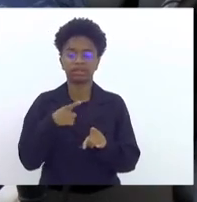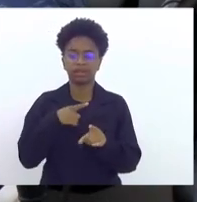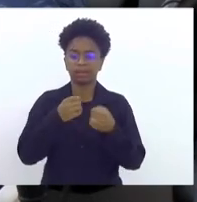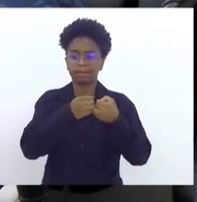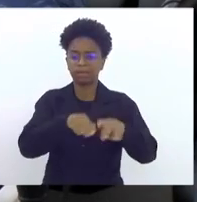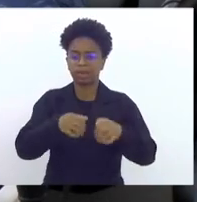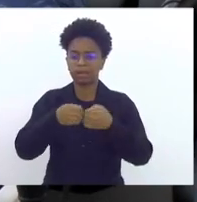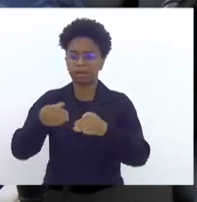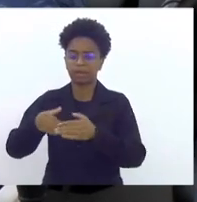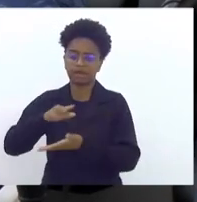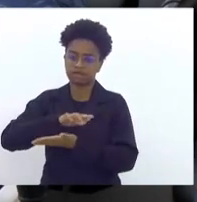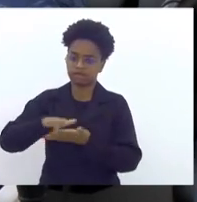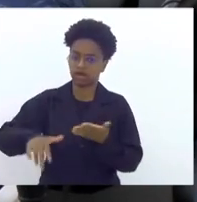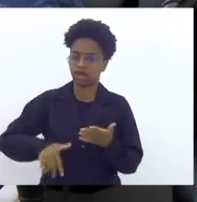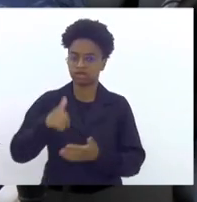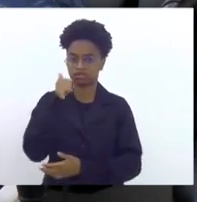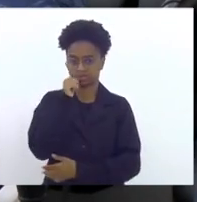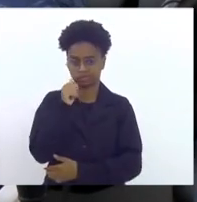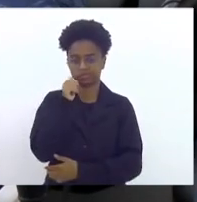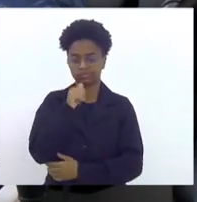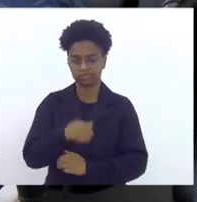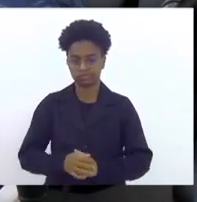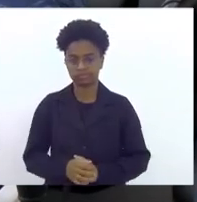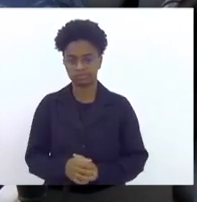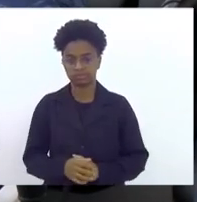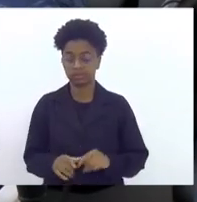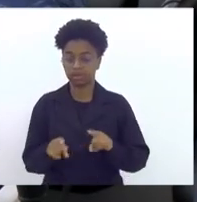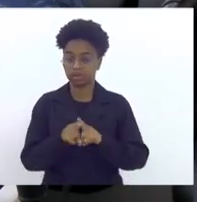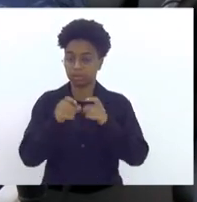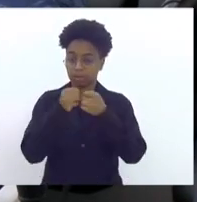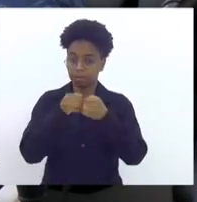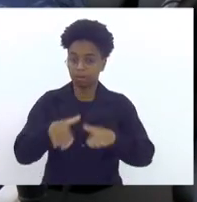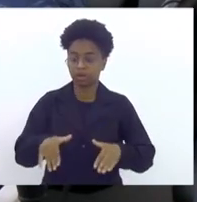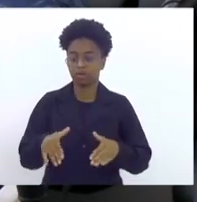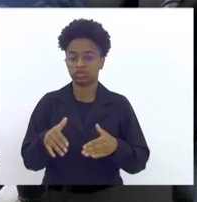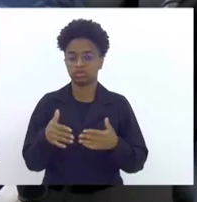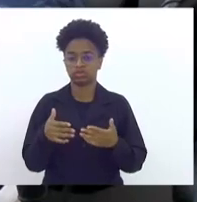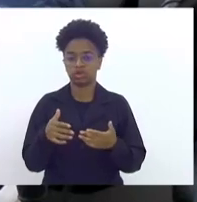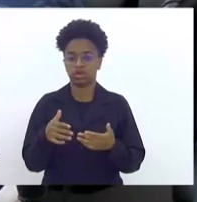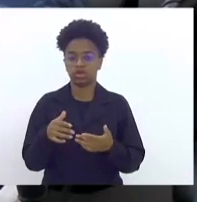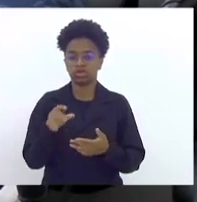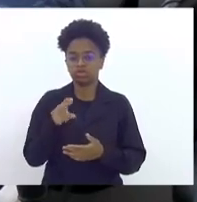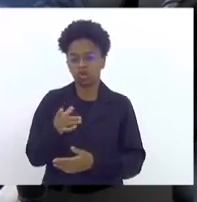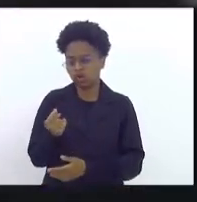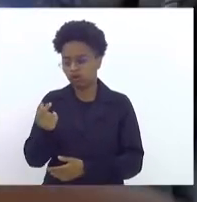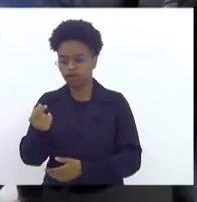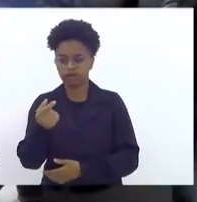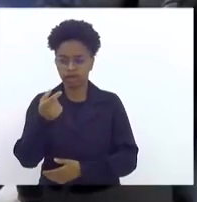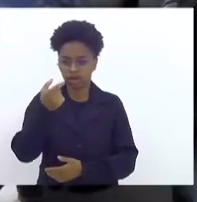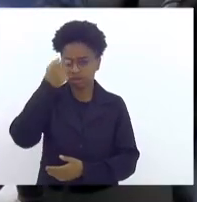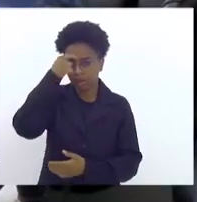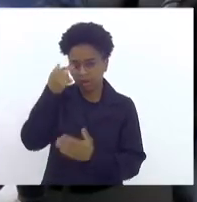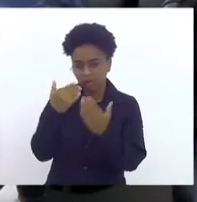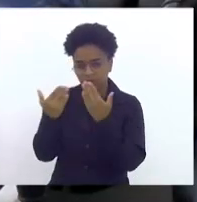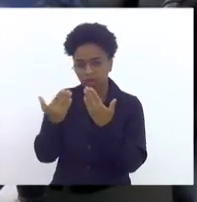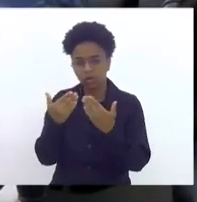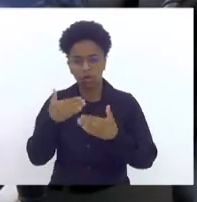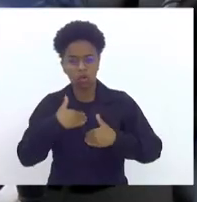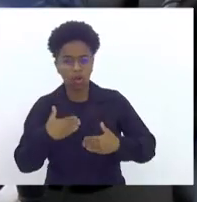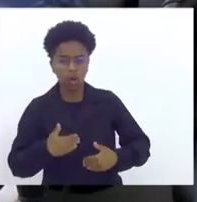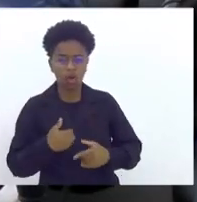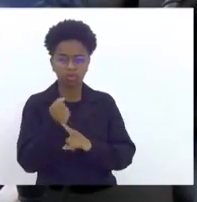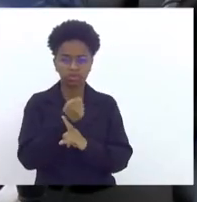de prejuízos essas mulheres né Essas meninas né e o prejuízo não só é financeiro psicológico físico